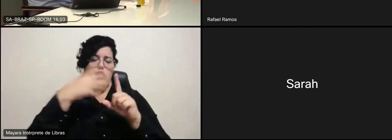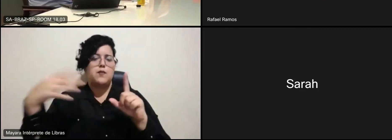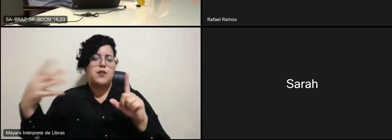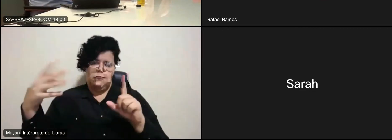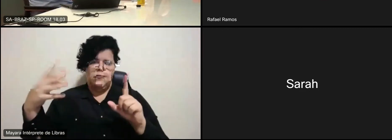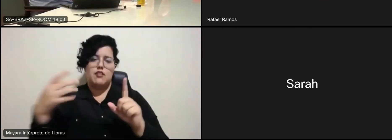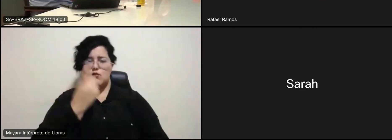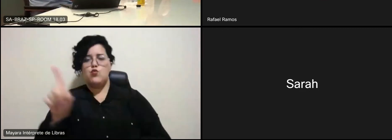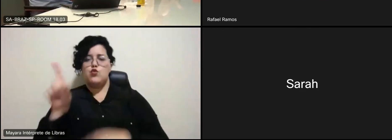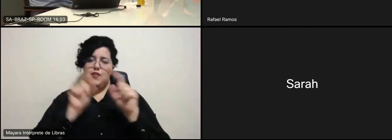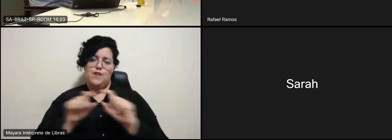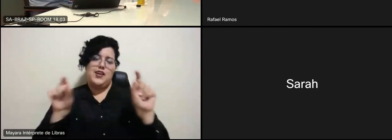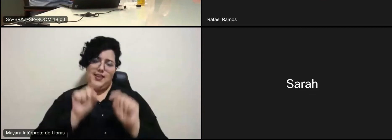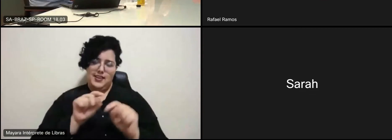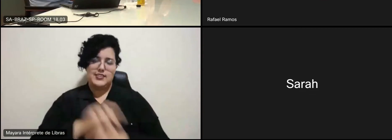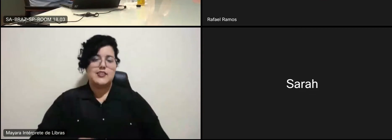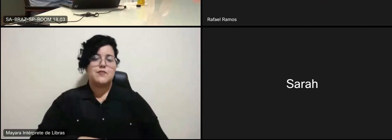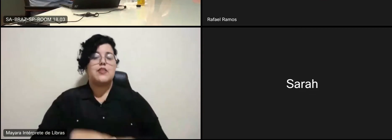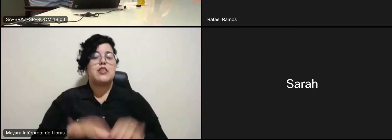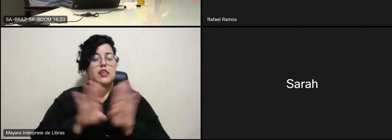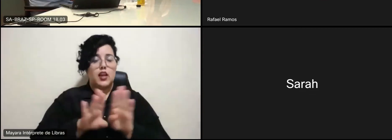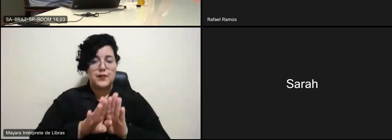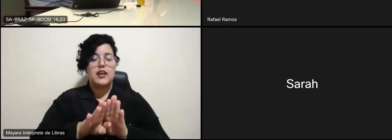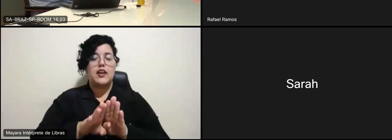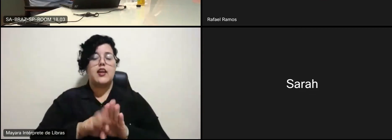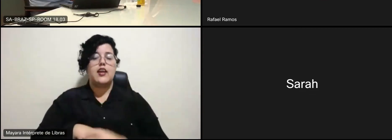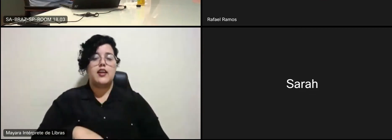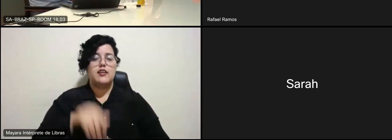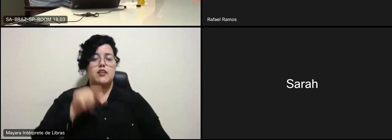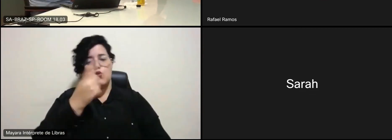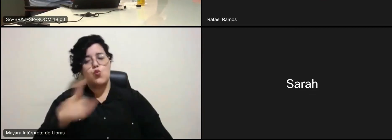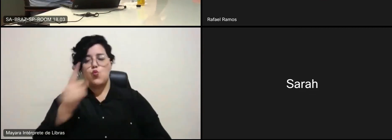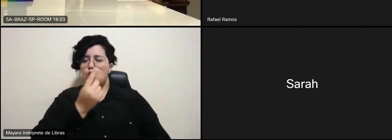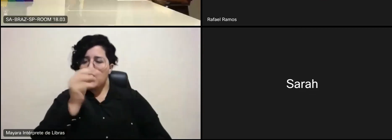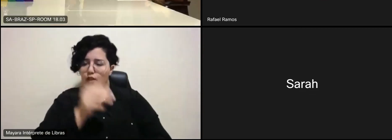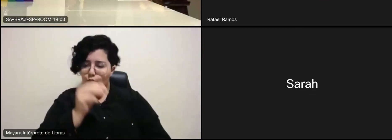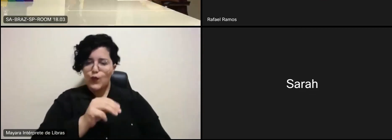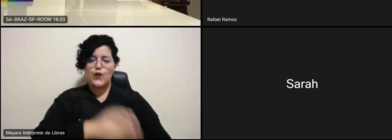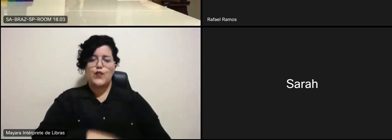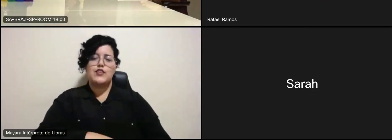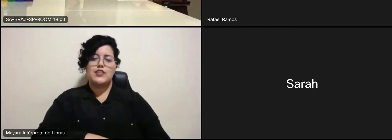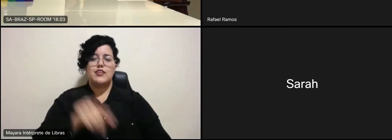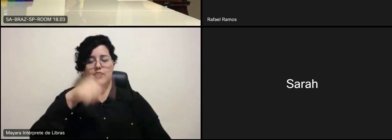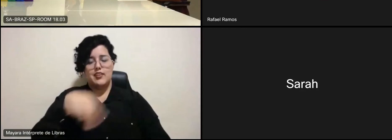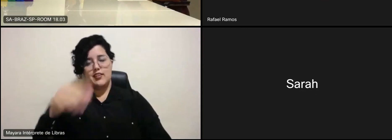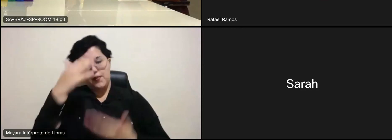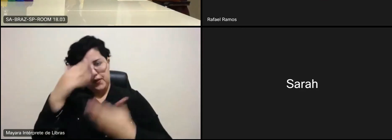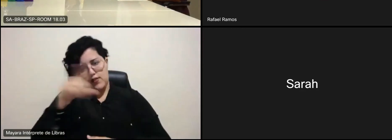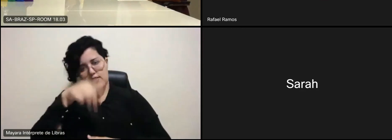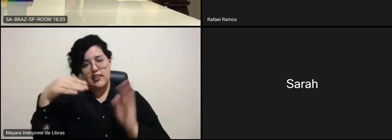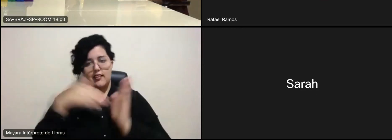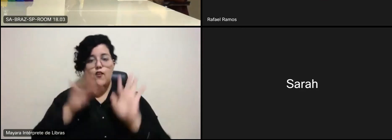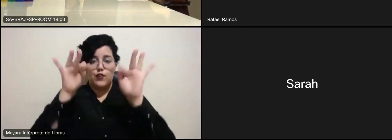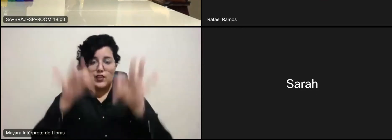aí com essa mensagem. E bah! Último minuto, galera que ficou até o final e pessoa que mandou